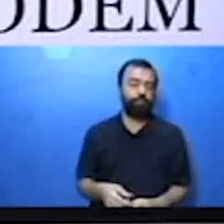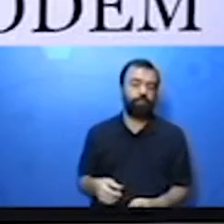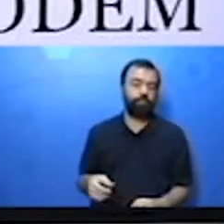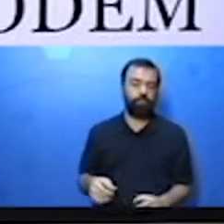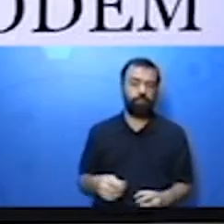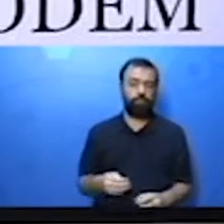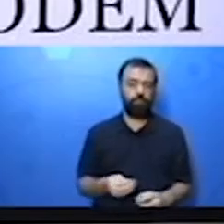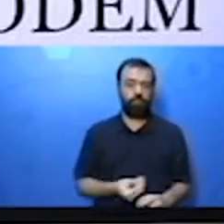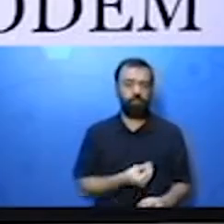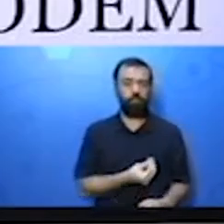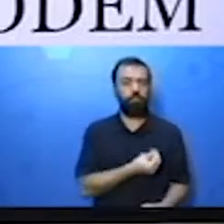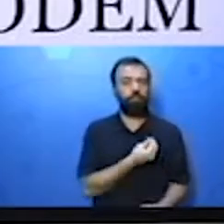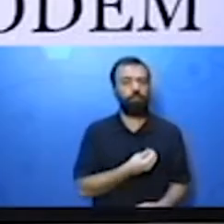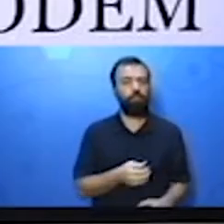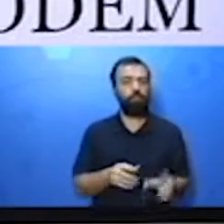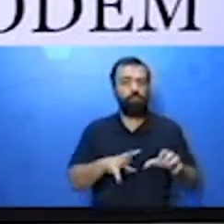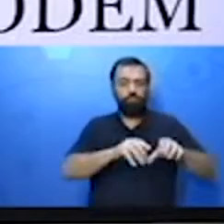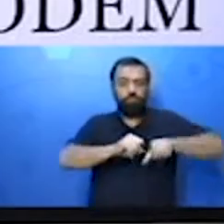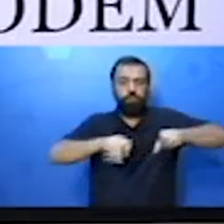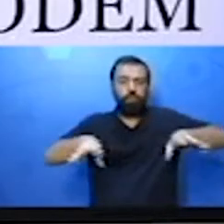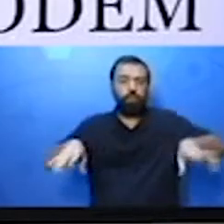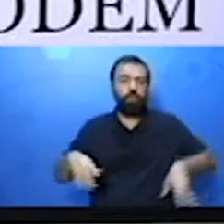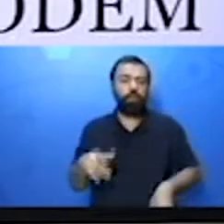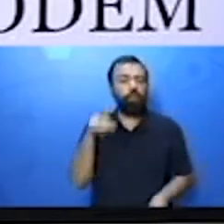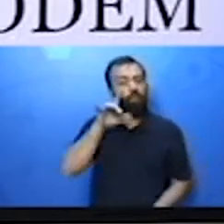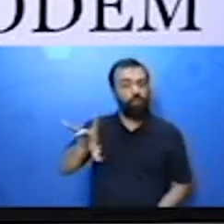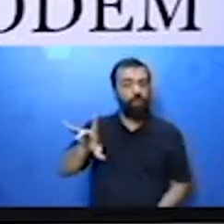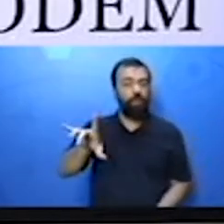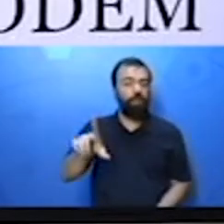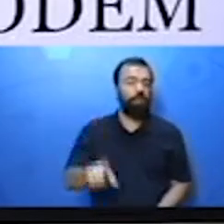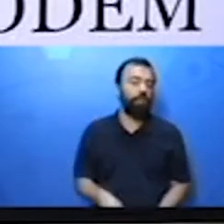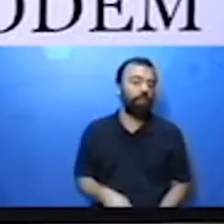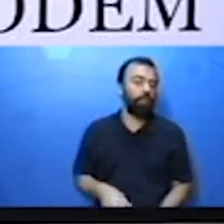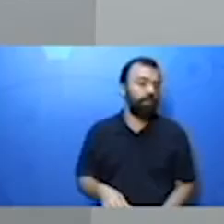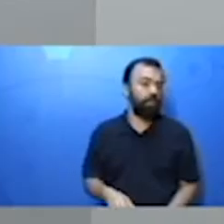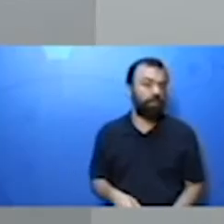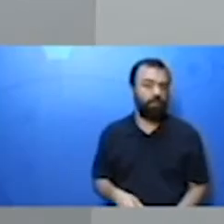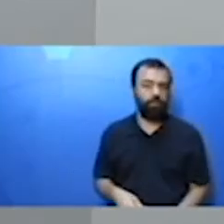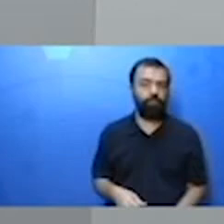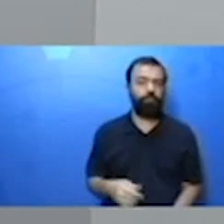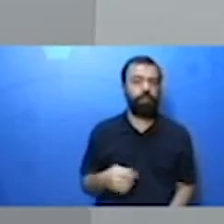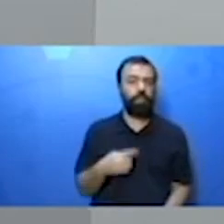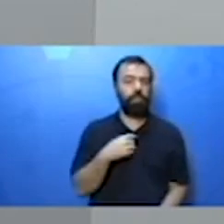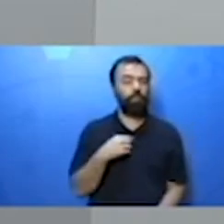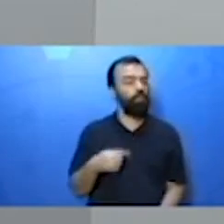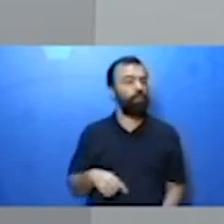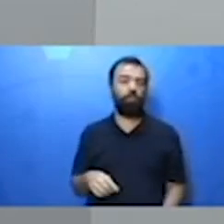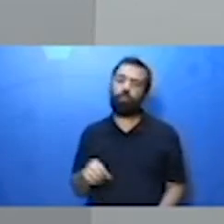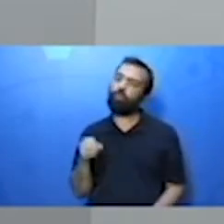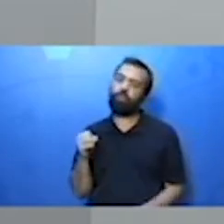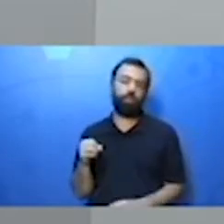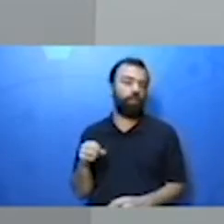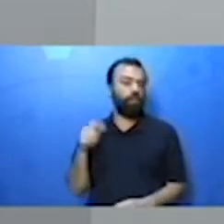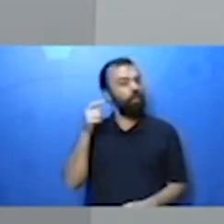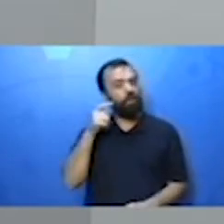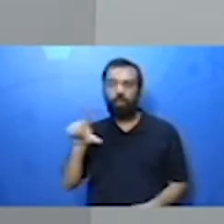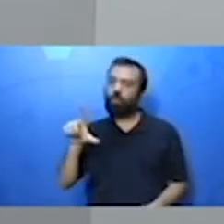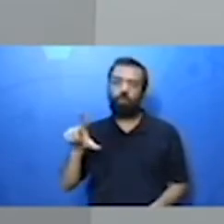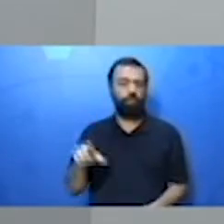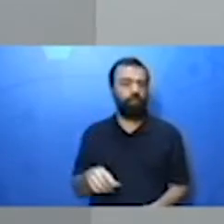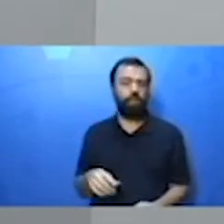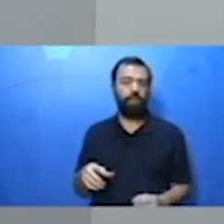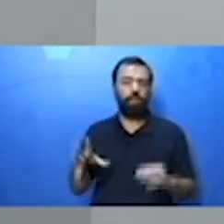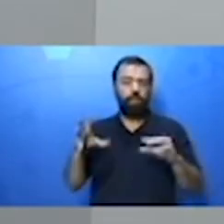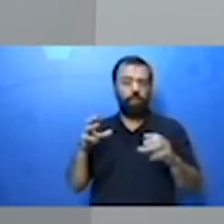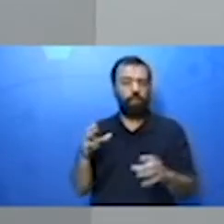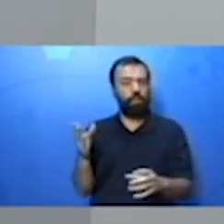esse antibiótico novamente para curar alguma doença, o seu corpo está resistente e não a cura. Então, o uso